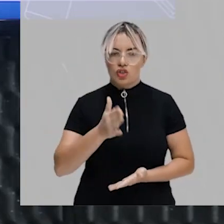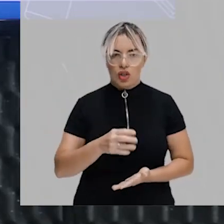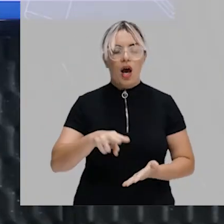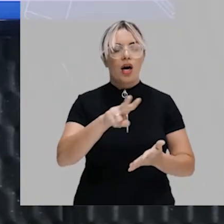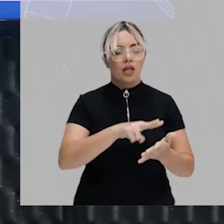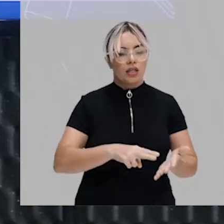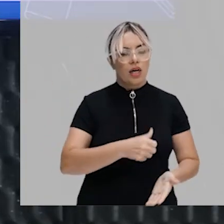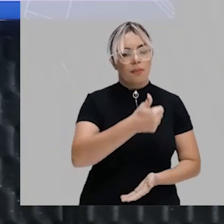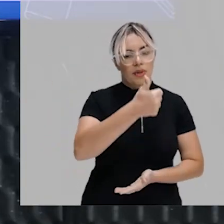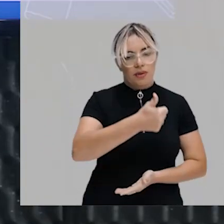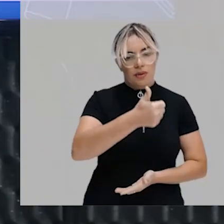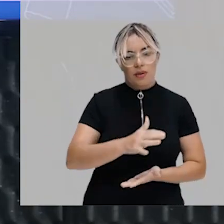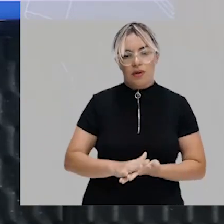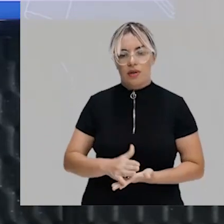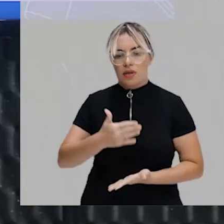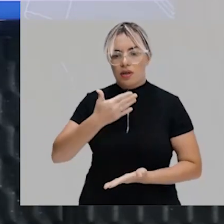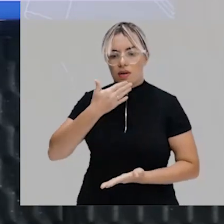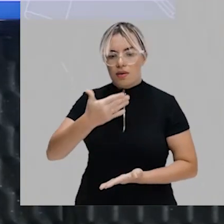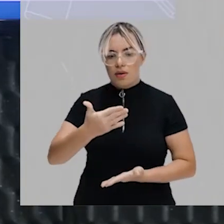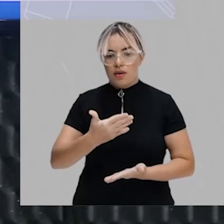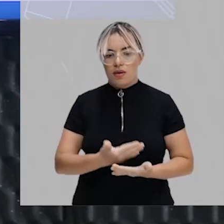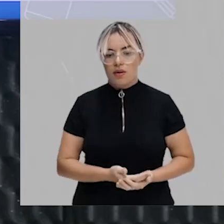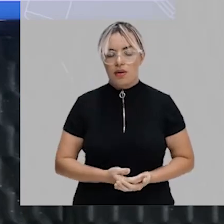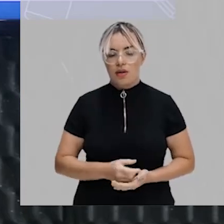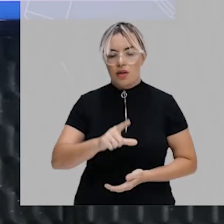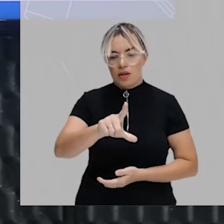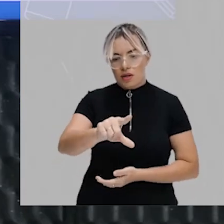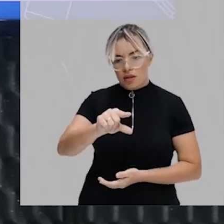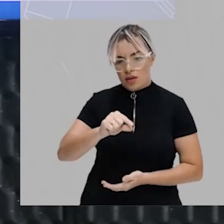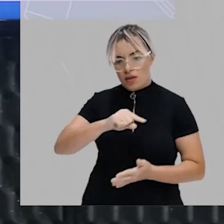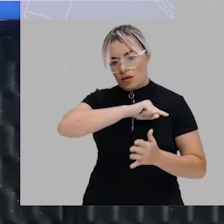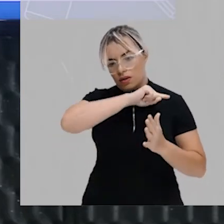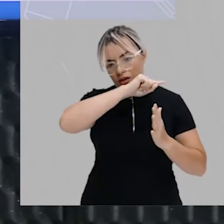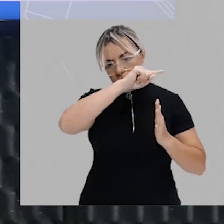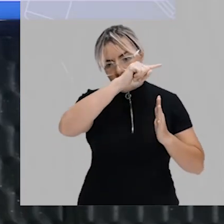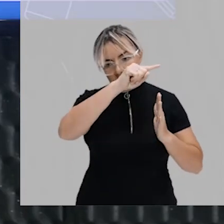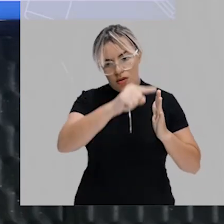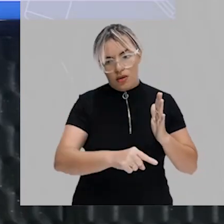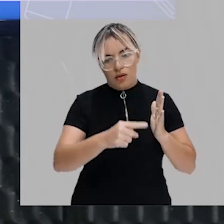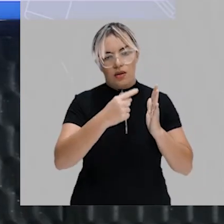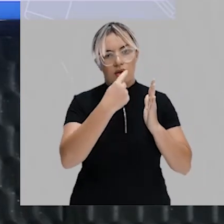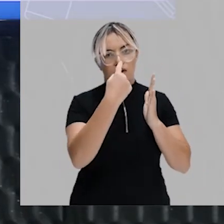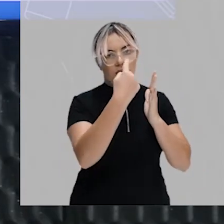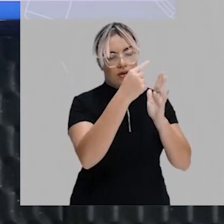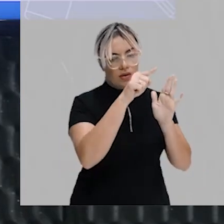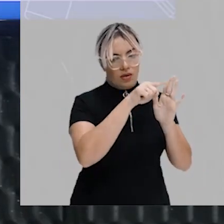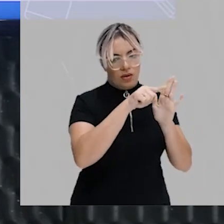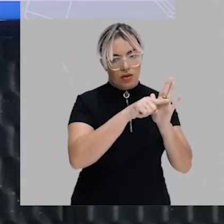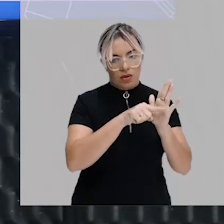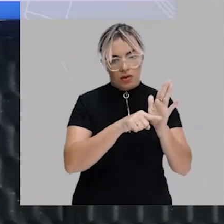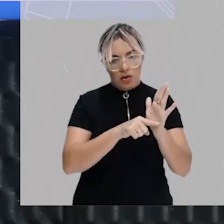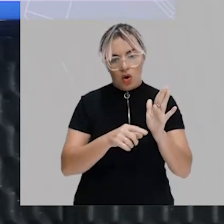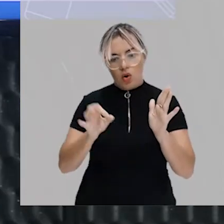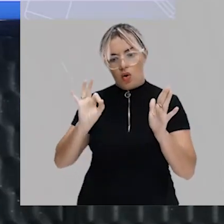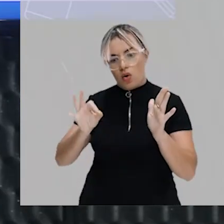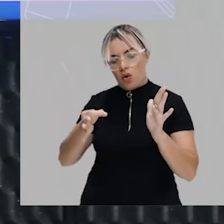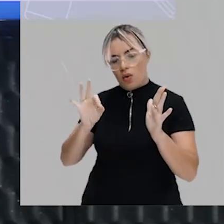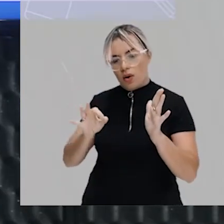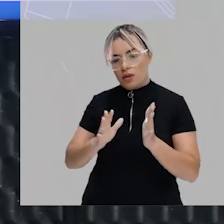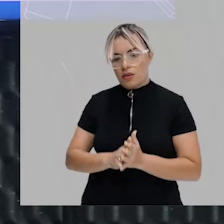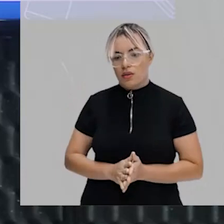E ele pede o que aqui? Assinale a alternativa que classifica corretamente cada afirmação